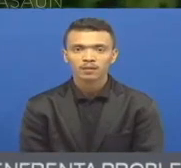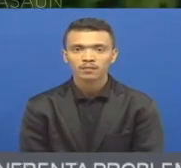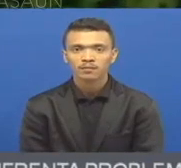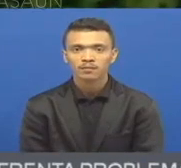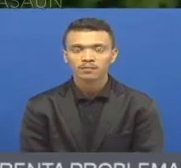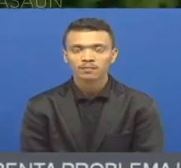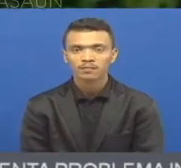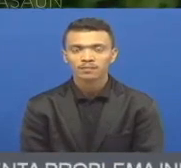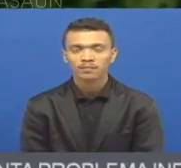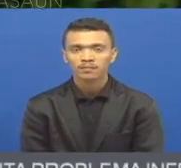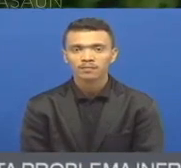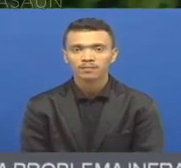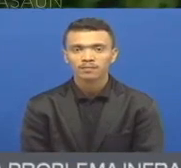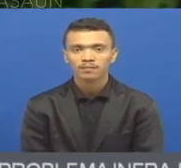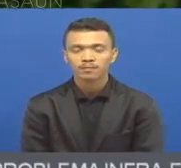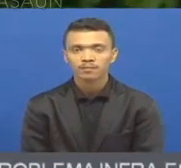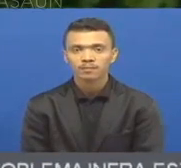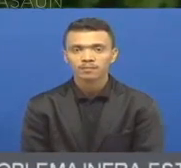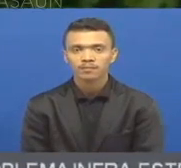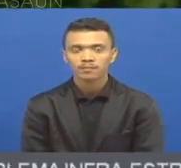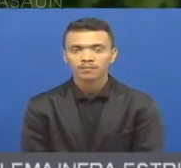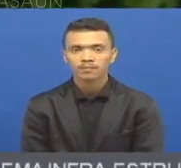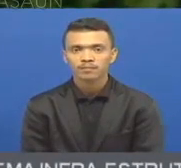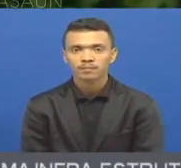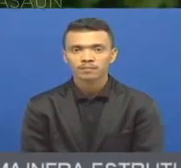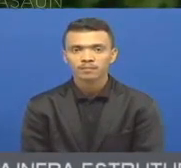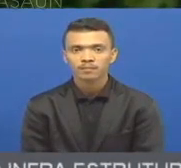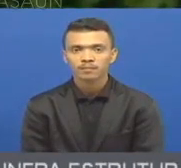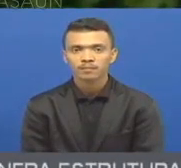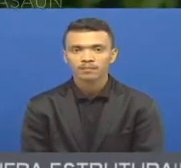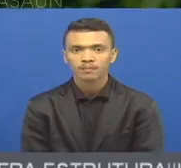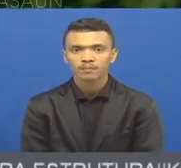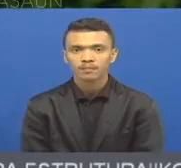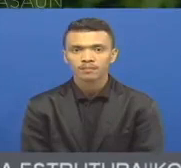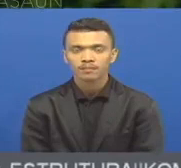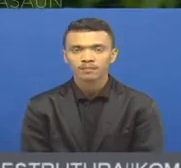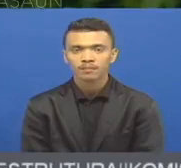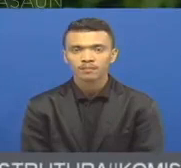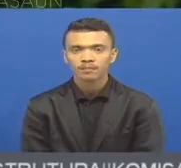europeu de Timor e contamos com uma presença significativa de empresas, mas